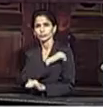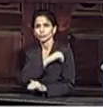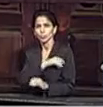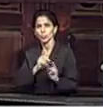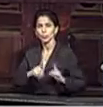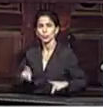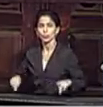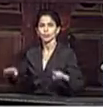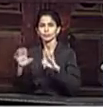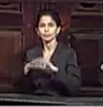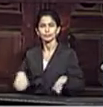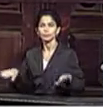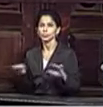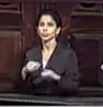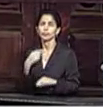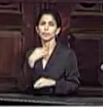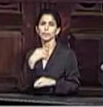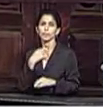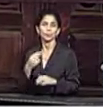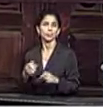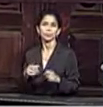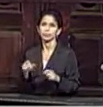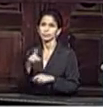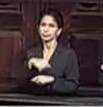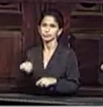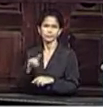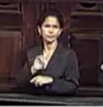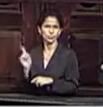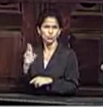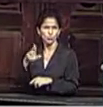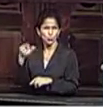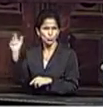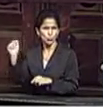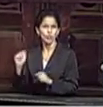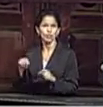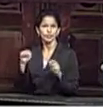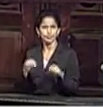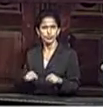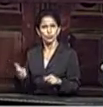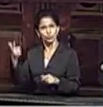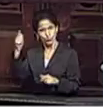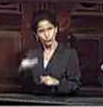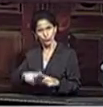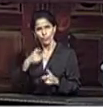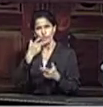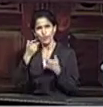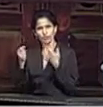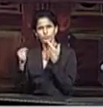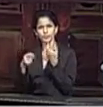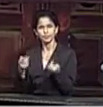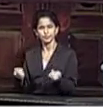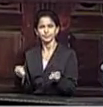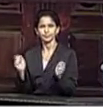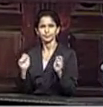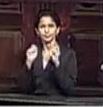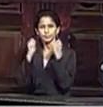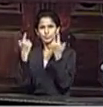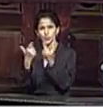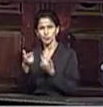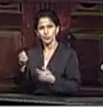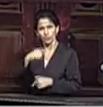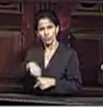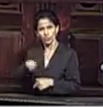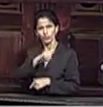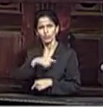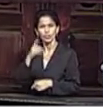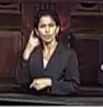Nós não podemos, eu não concordo em hipótese nenhuma, e reitero aqui, diante desse parlamento, acho que nós, deputados